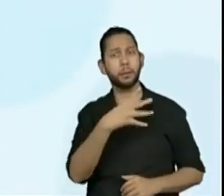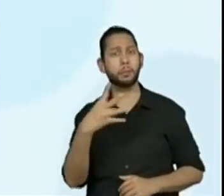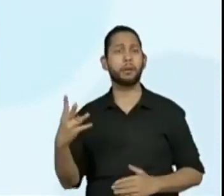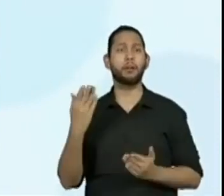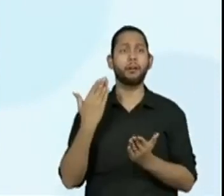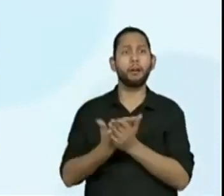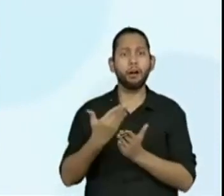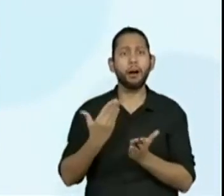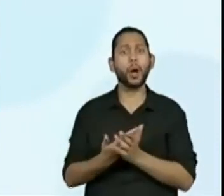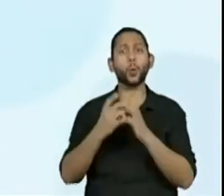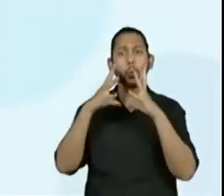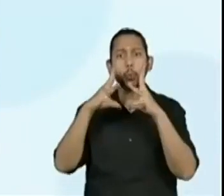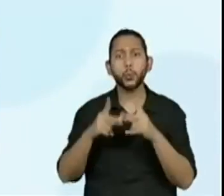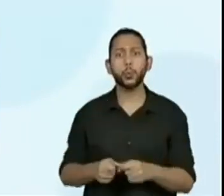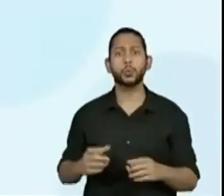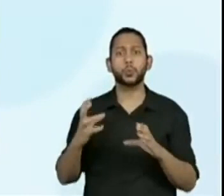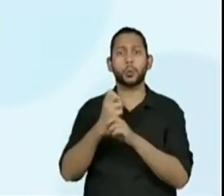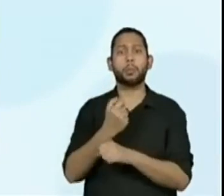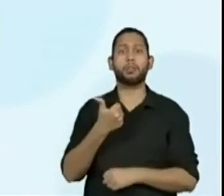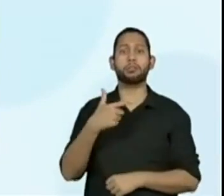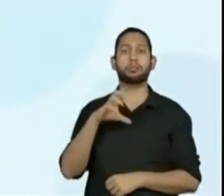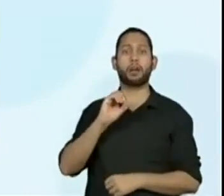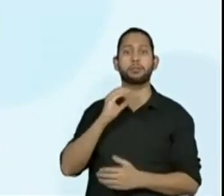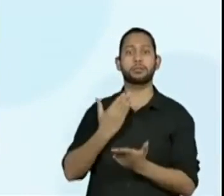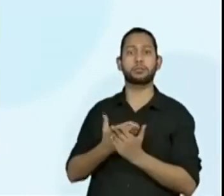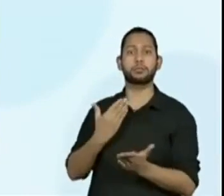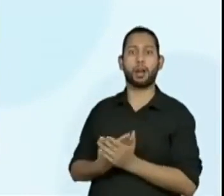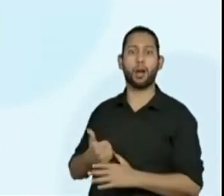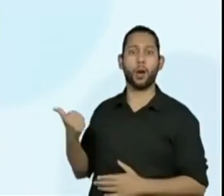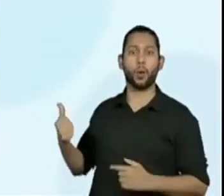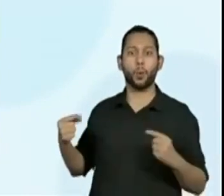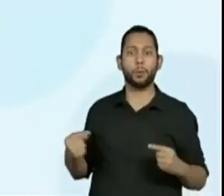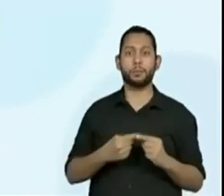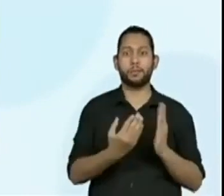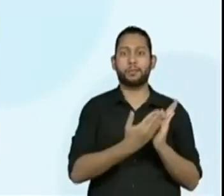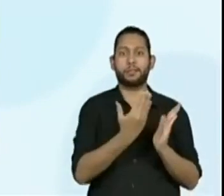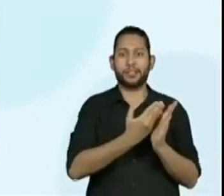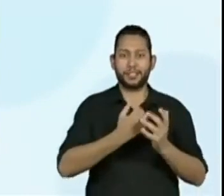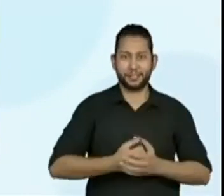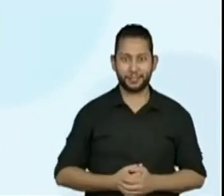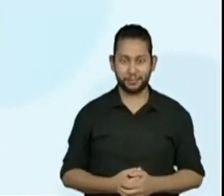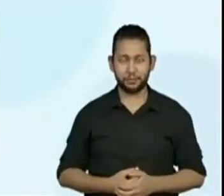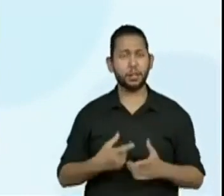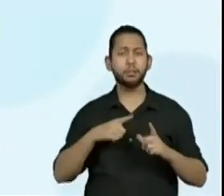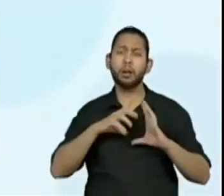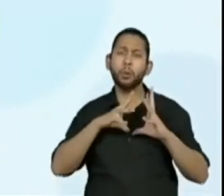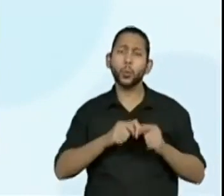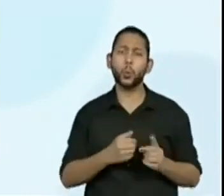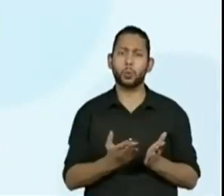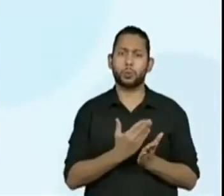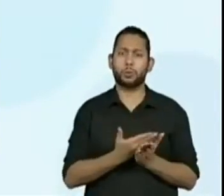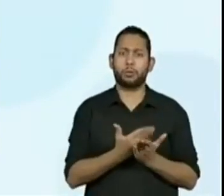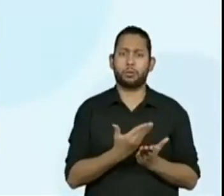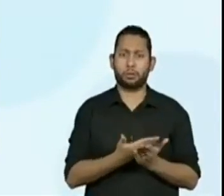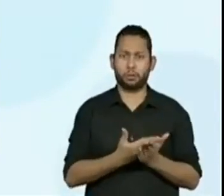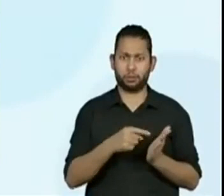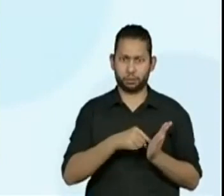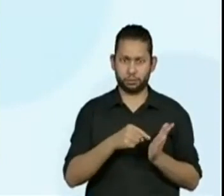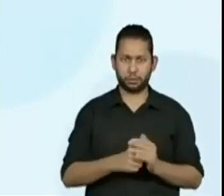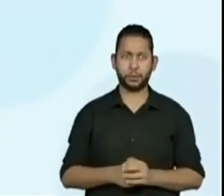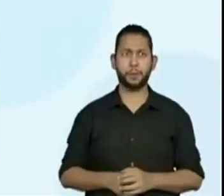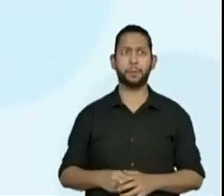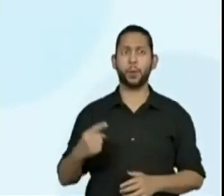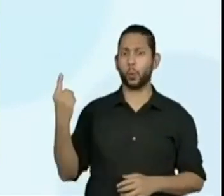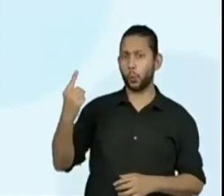aulas dessas primeiras sequência didática do Aprender Sempre. Exatamente. Aqui tem todas as aulas da